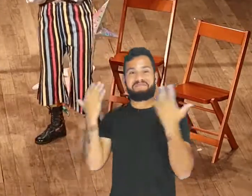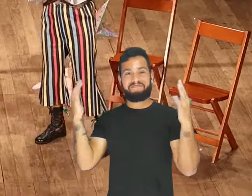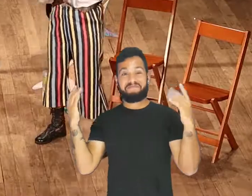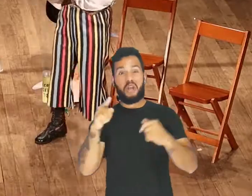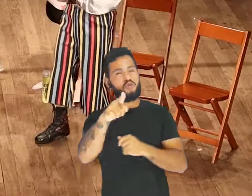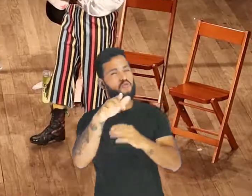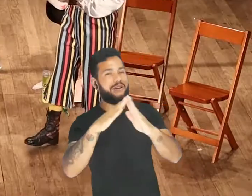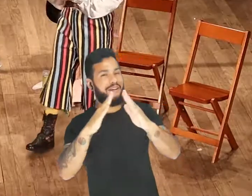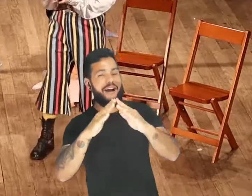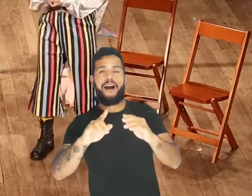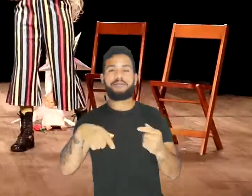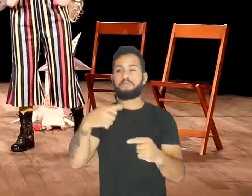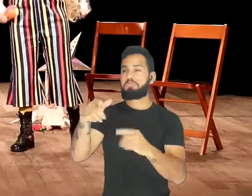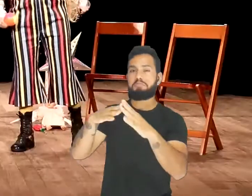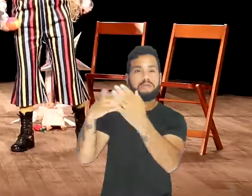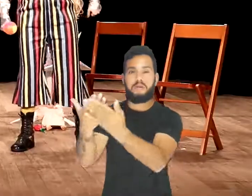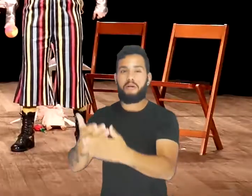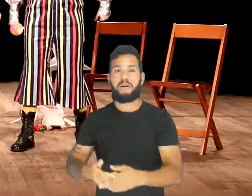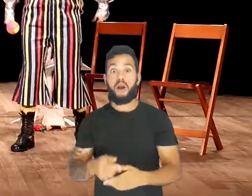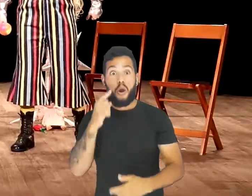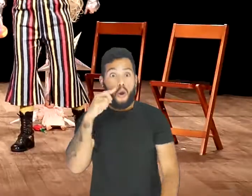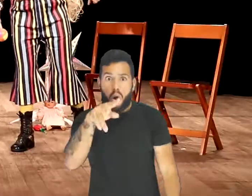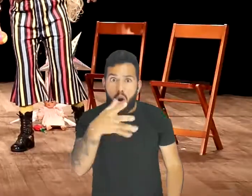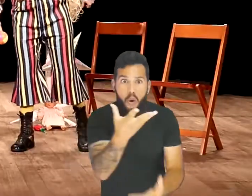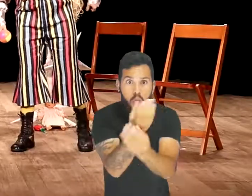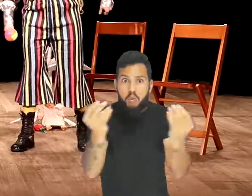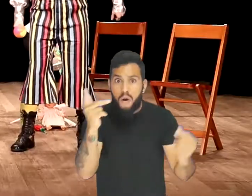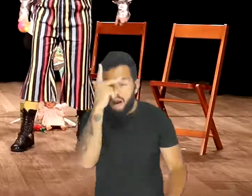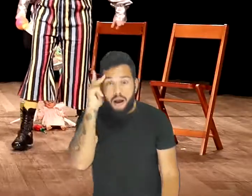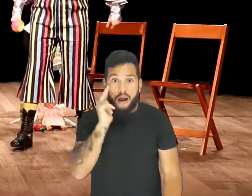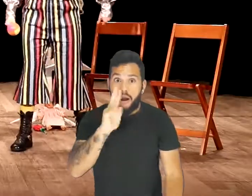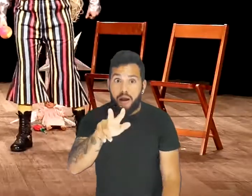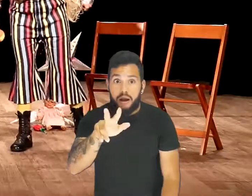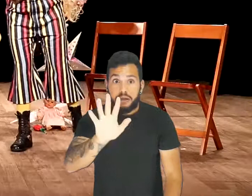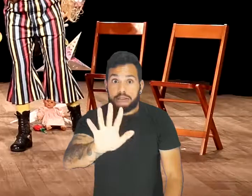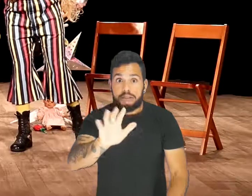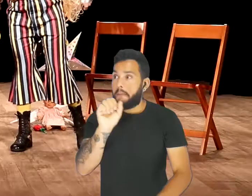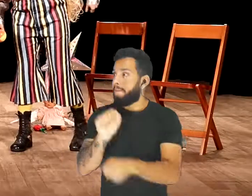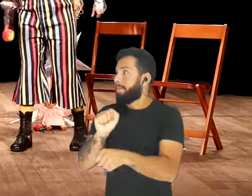Eu tô. Aí na casa, aí na escola. Olha quanta gente ali. Olha aqui, nossa.